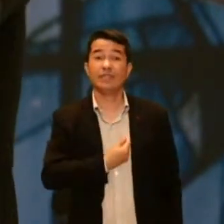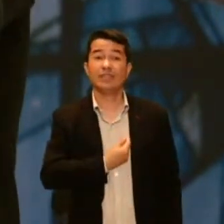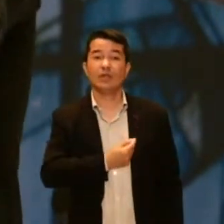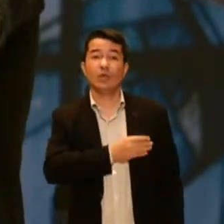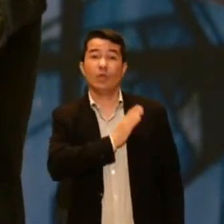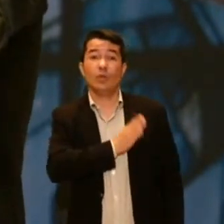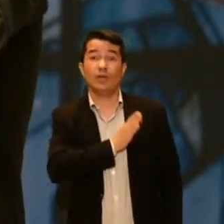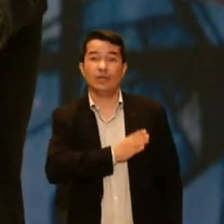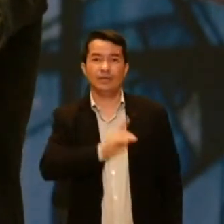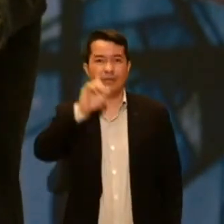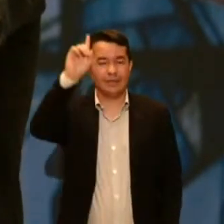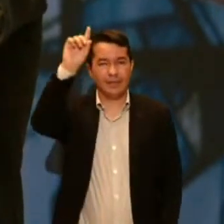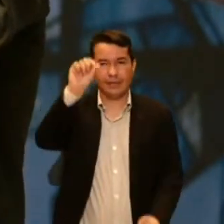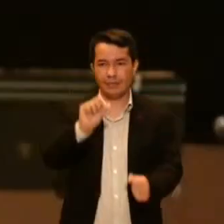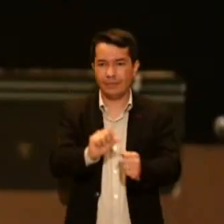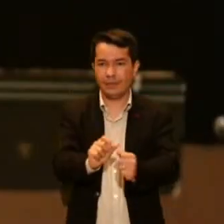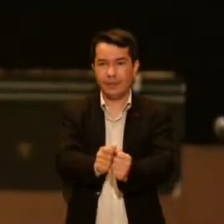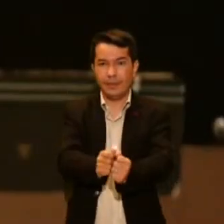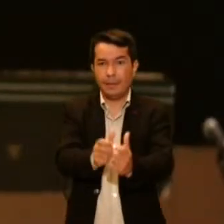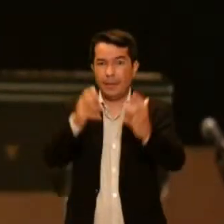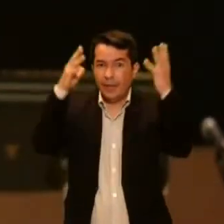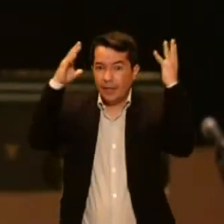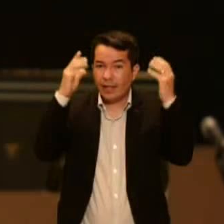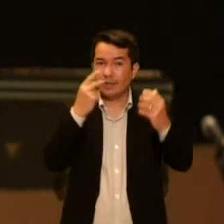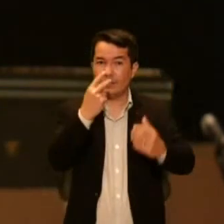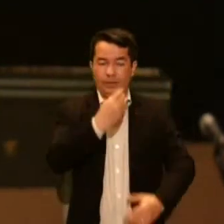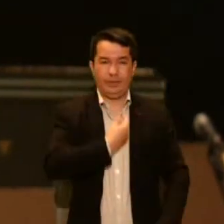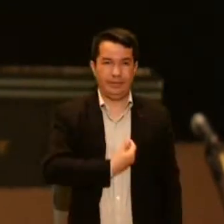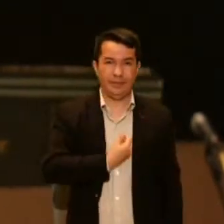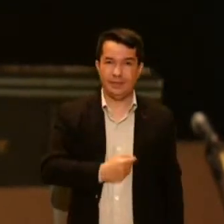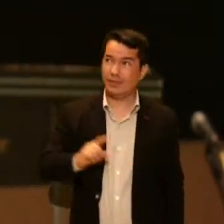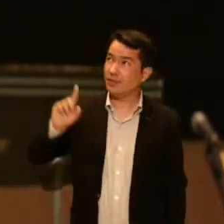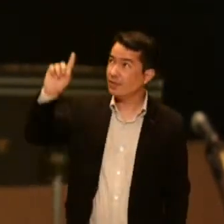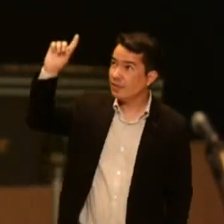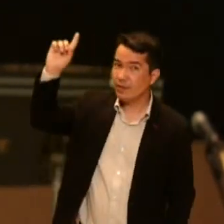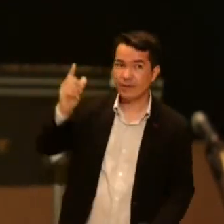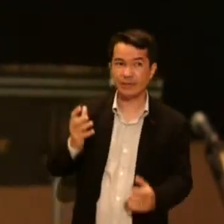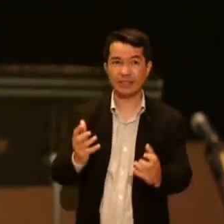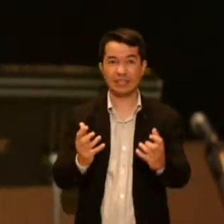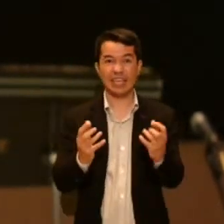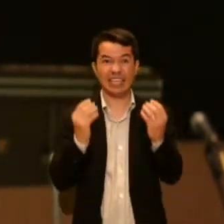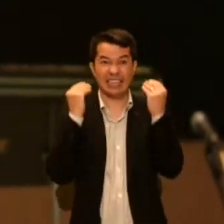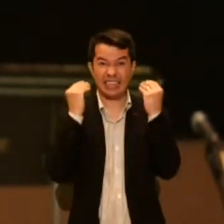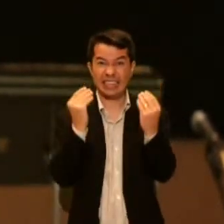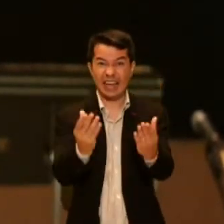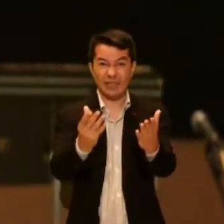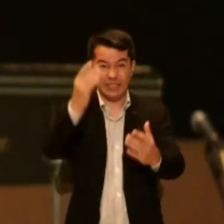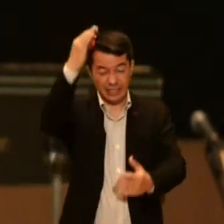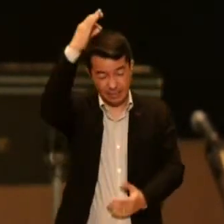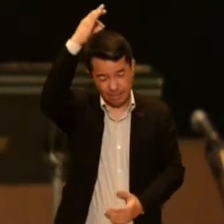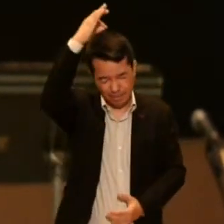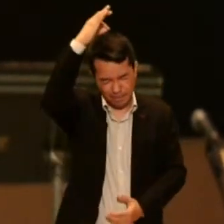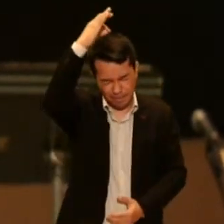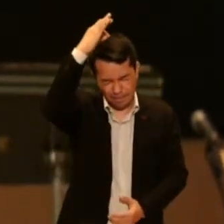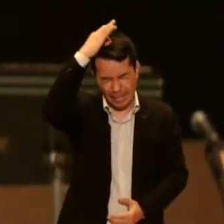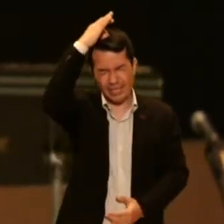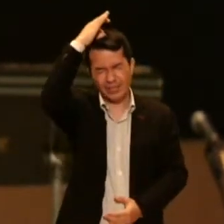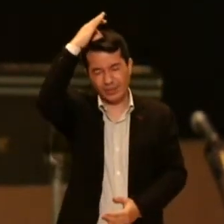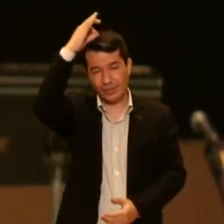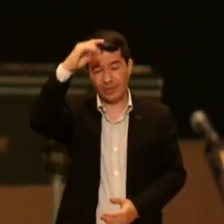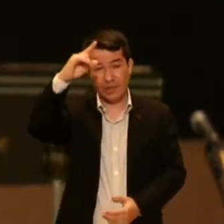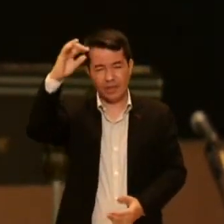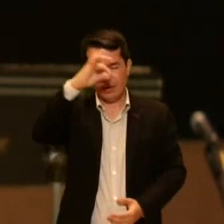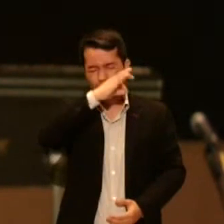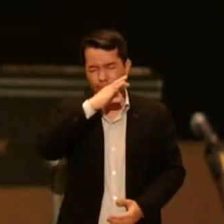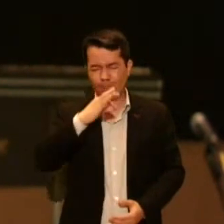você. Ele quer derramar o Espírito Santo sobre a sua vida. e você vai ser o templo vivo